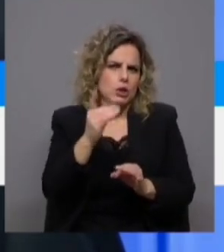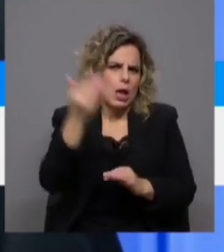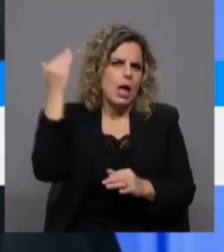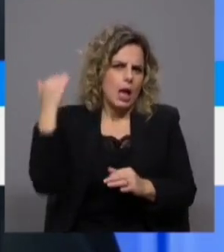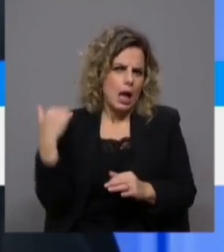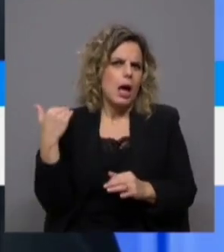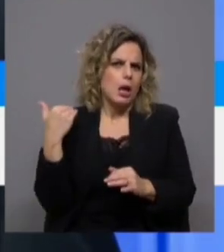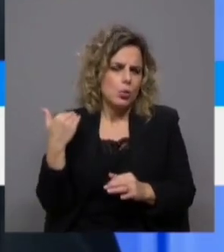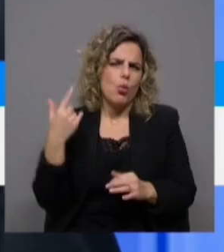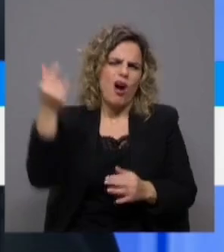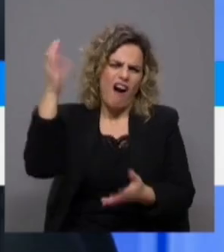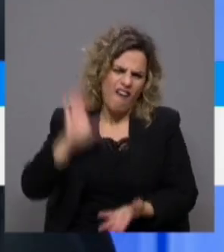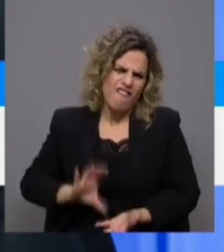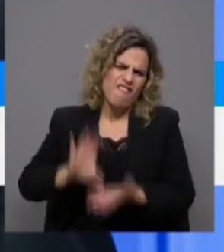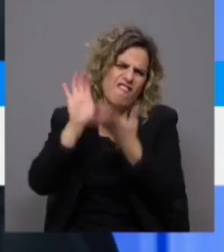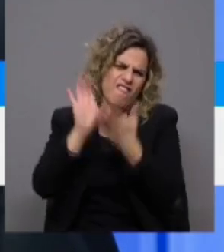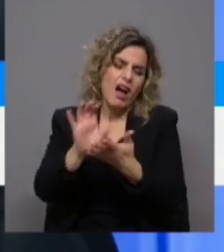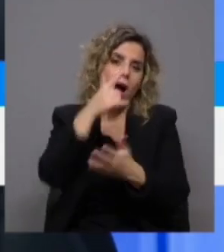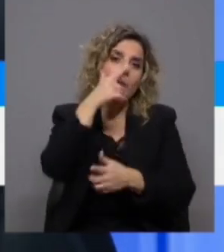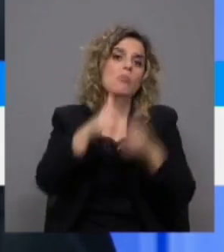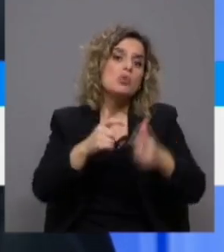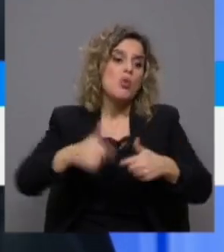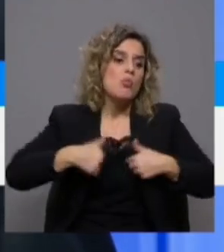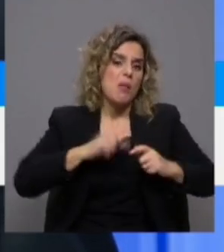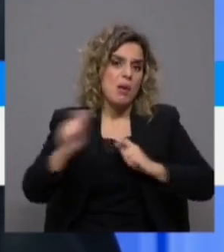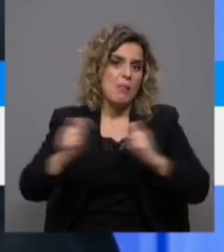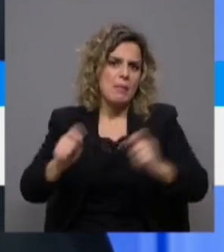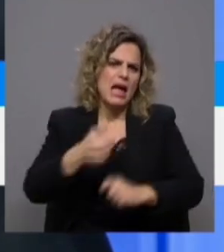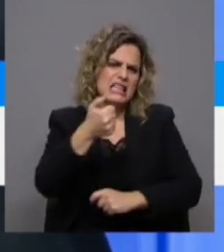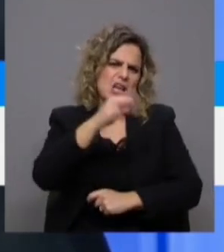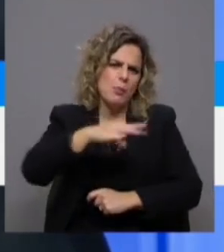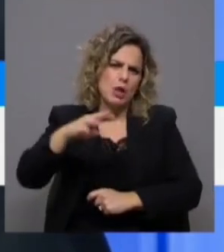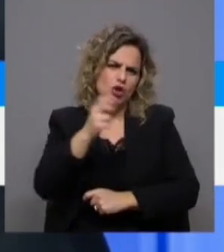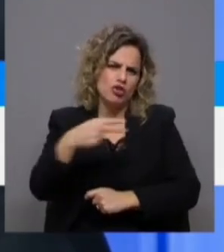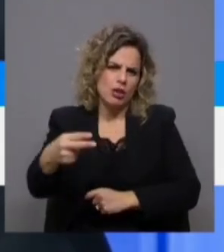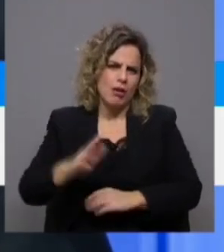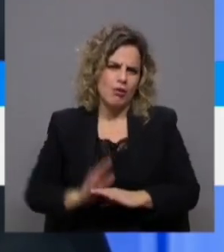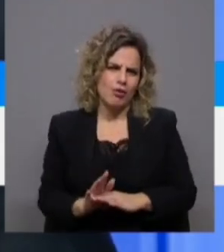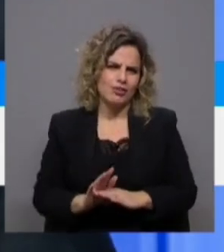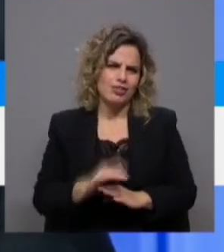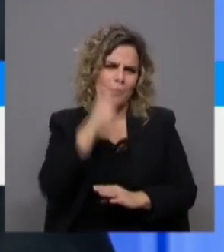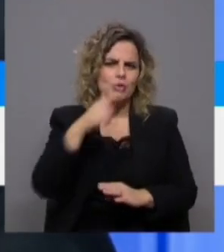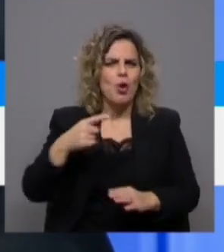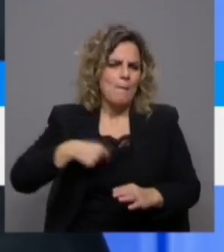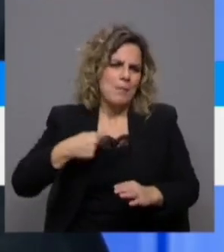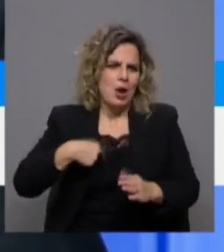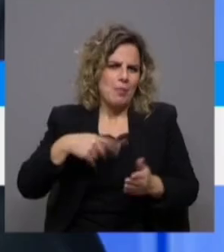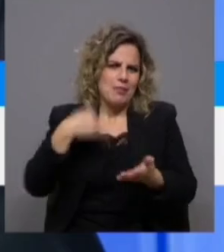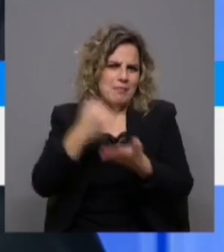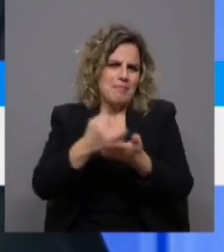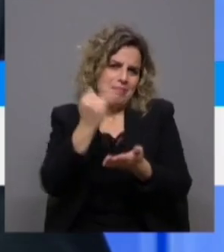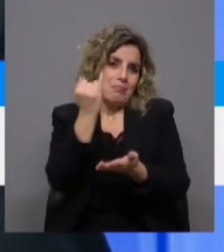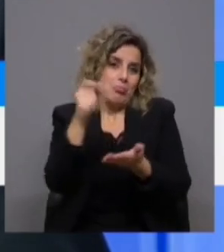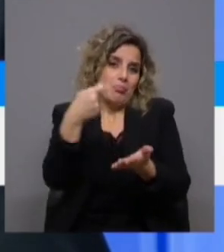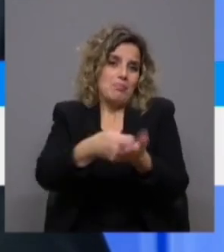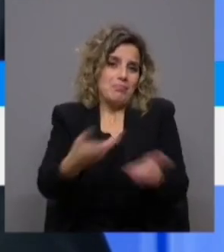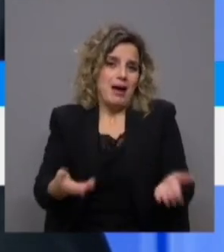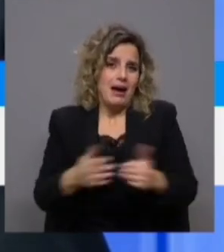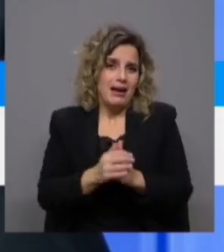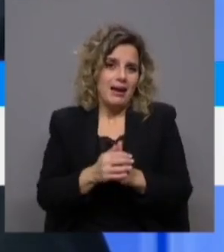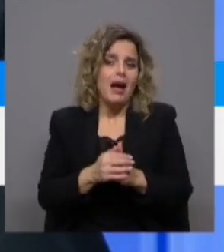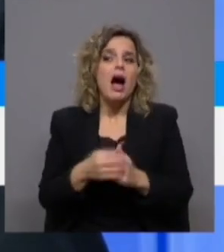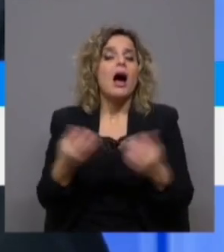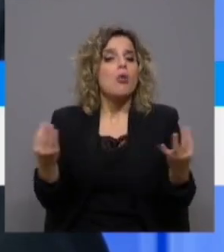levou uma injeção de dinheiro dos contribuintes de cerca de cinco milhões de euros e só conseguiu recuperar no É sim bem